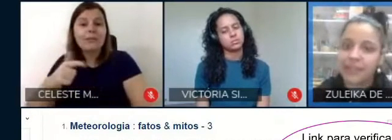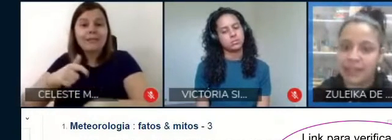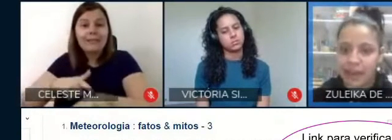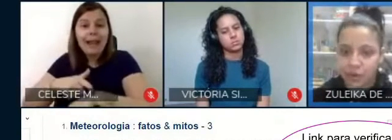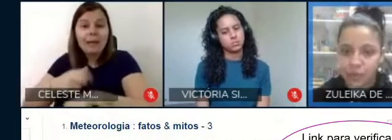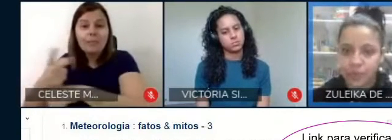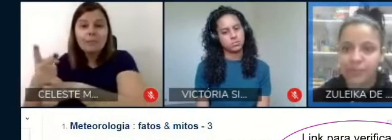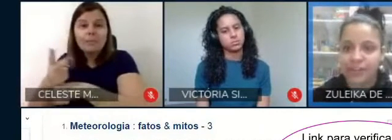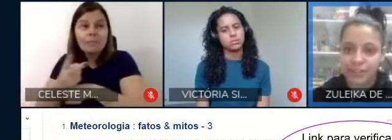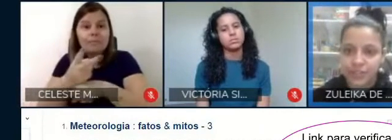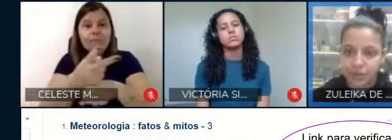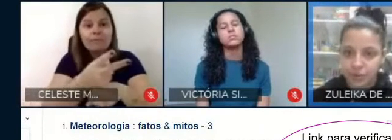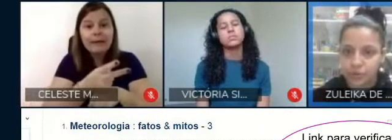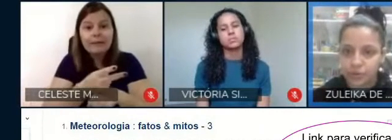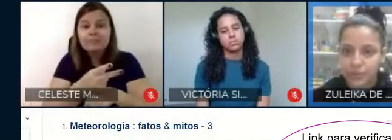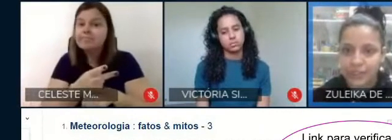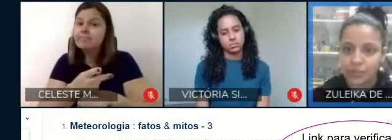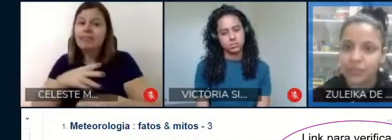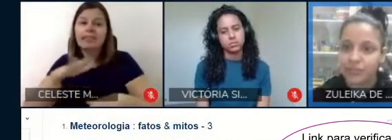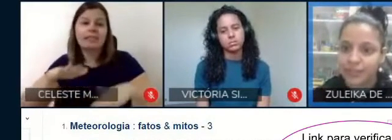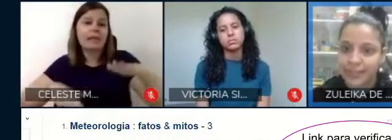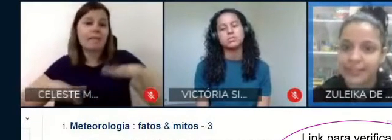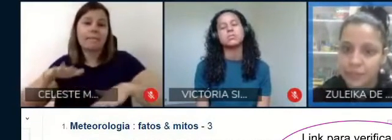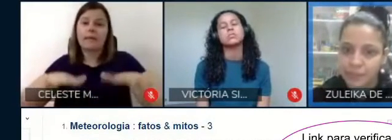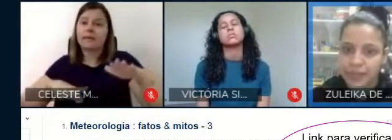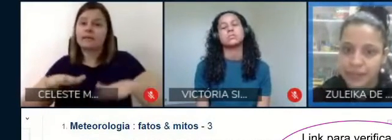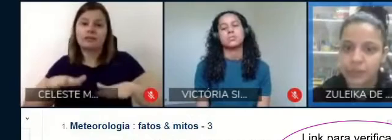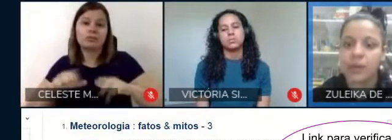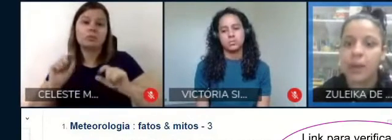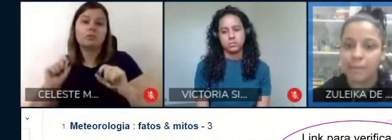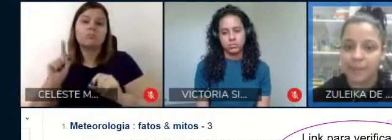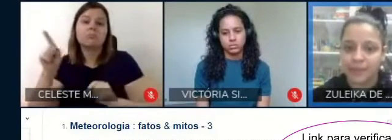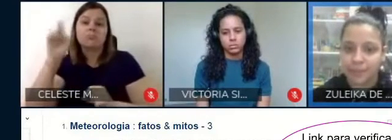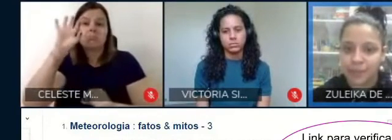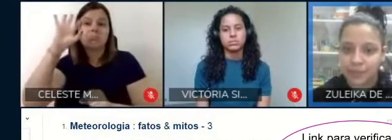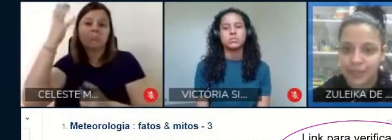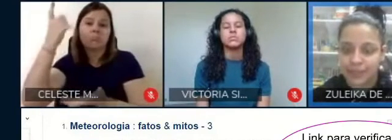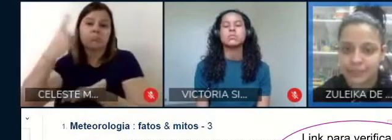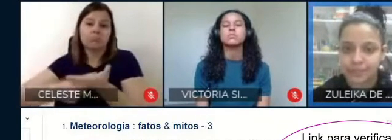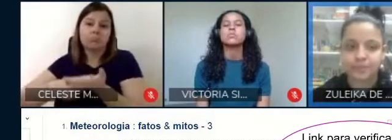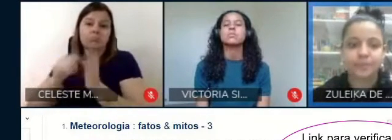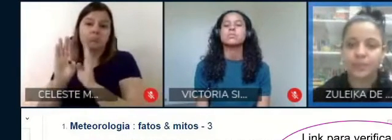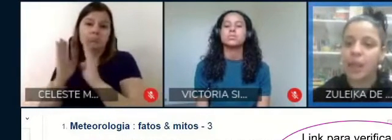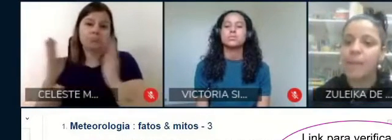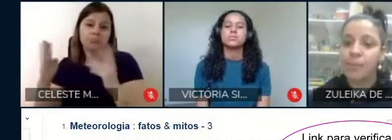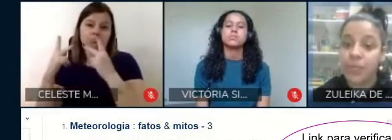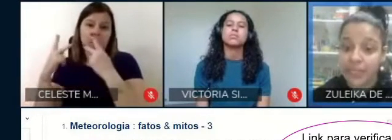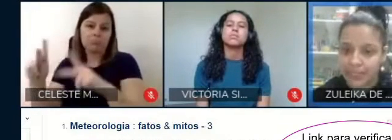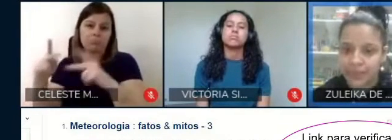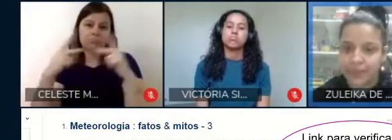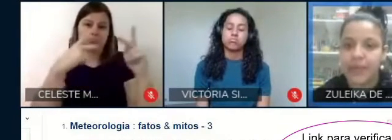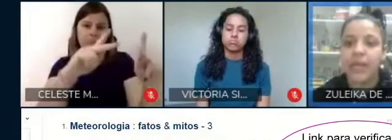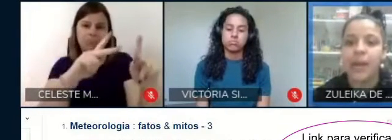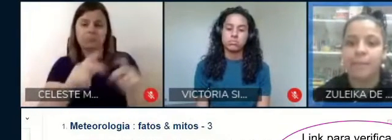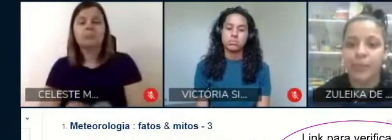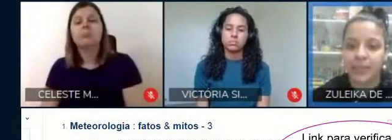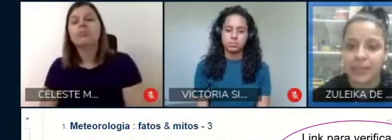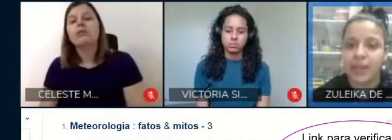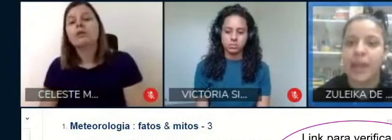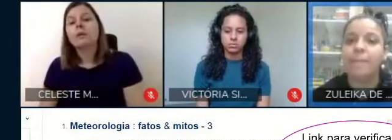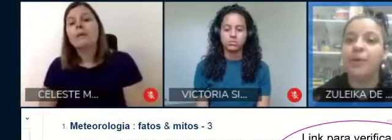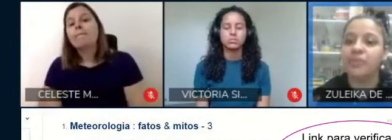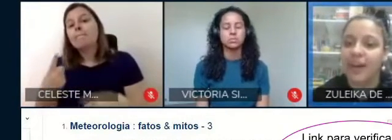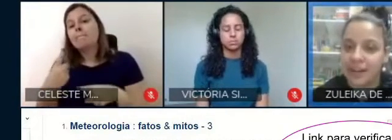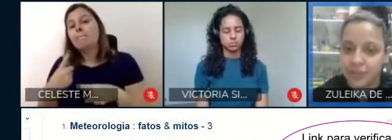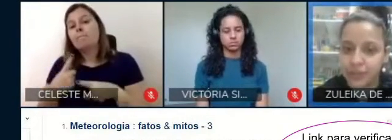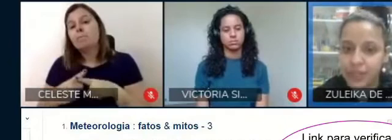para cada material varia de acordo com aquilo que foi determinado pela biblioteca. Por quê?